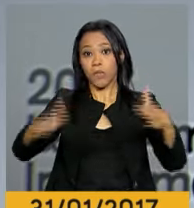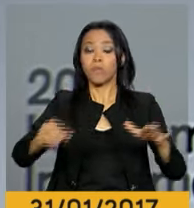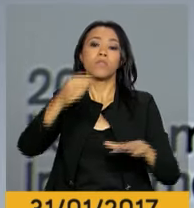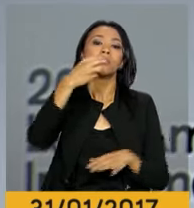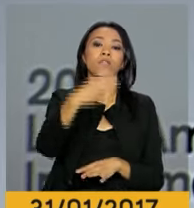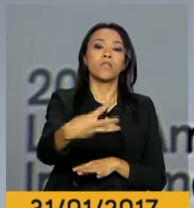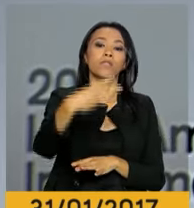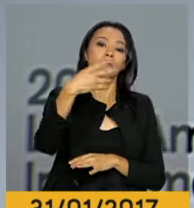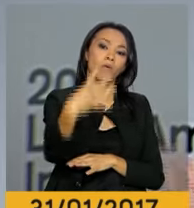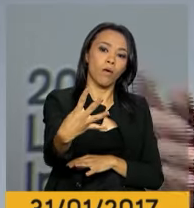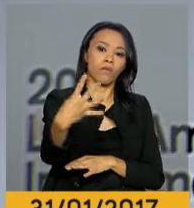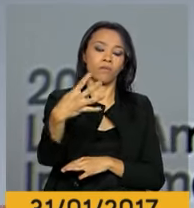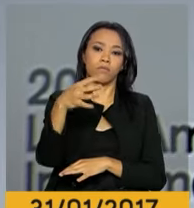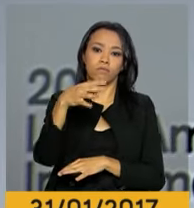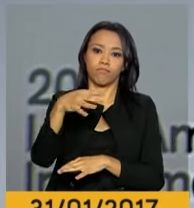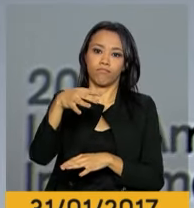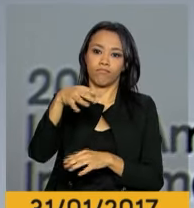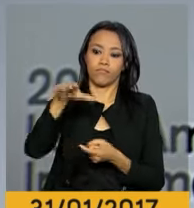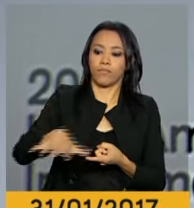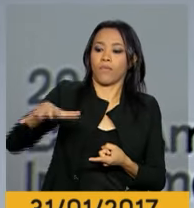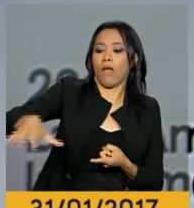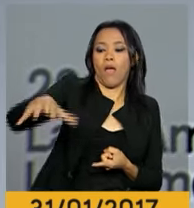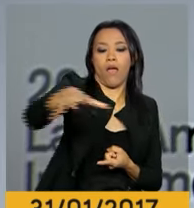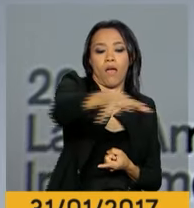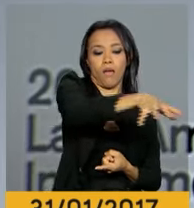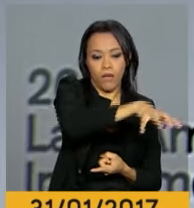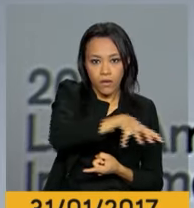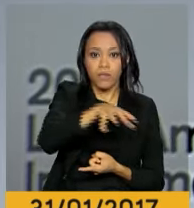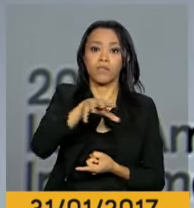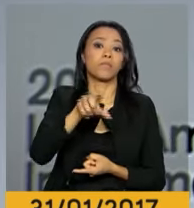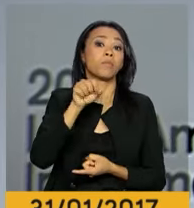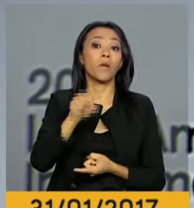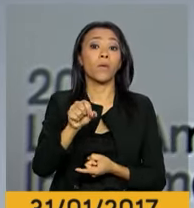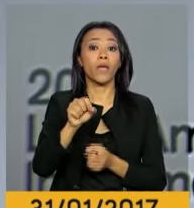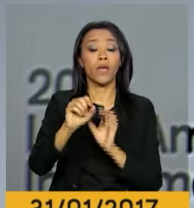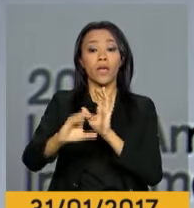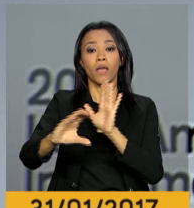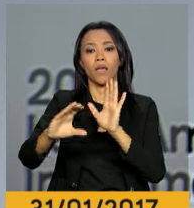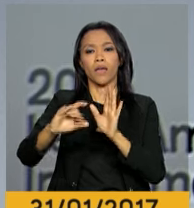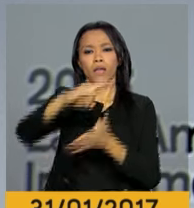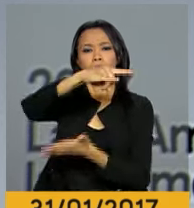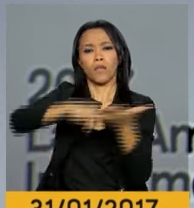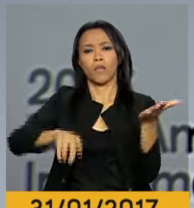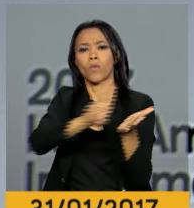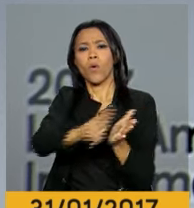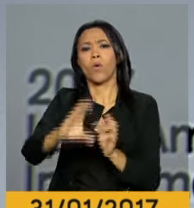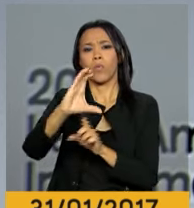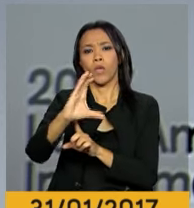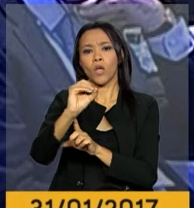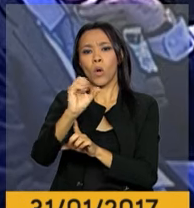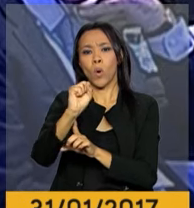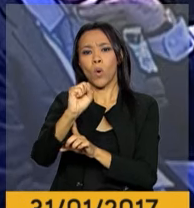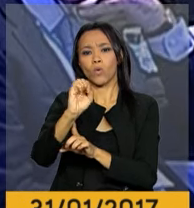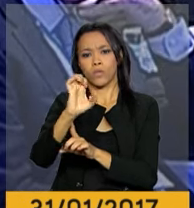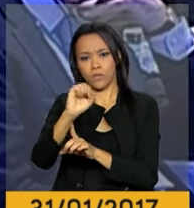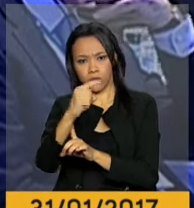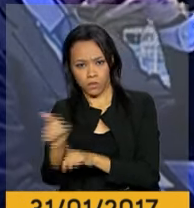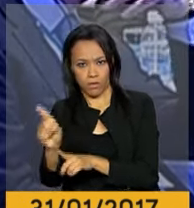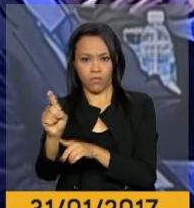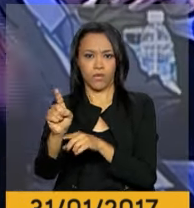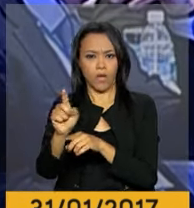setores para concessões não é eh concessões que vem sendo feita feitas pouco a pouco com muita